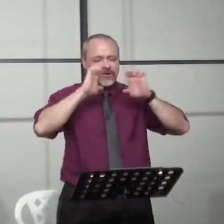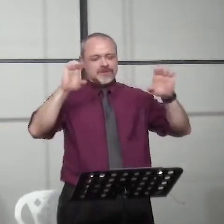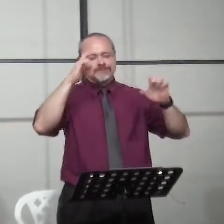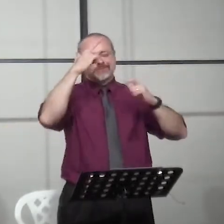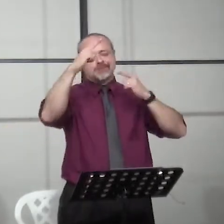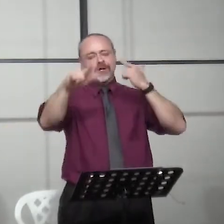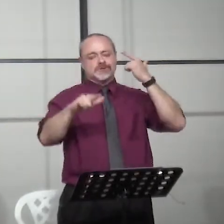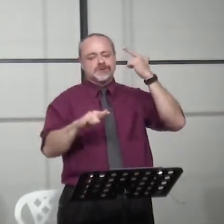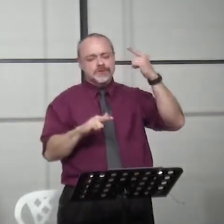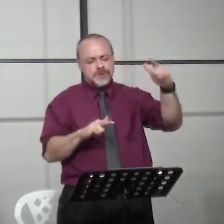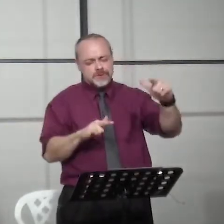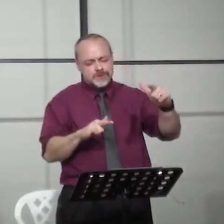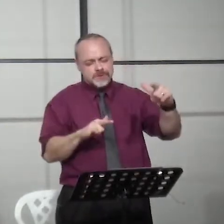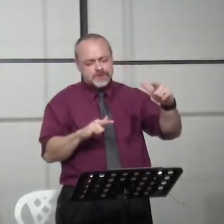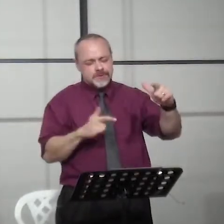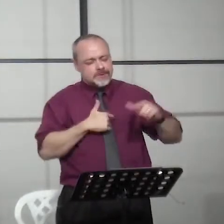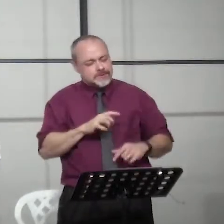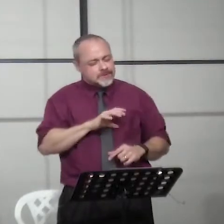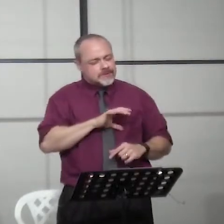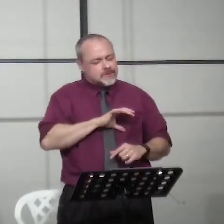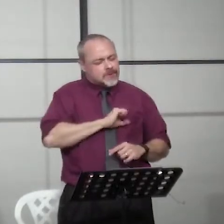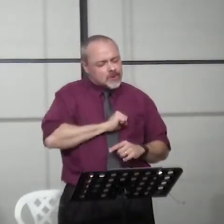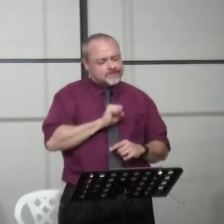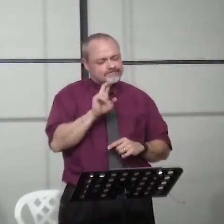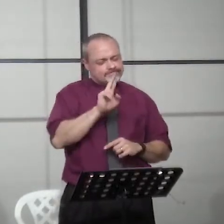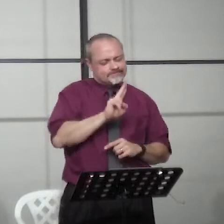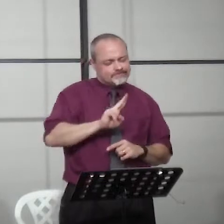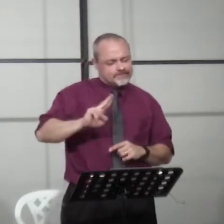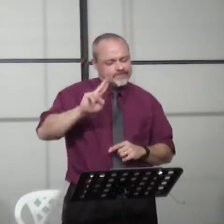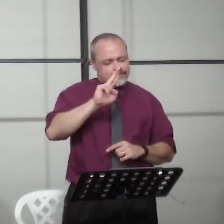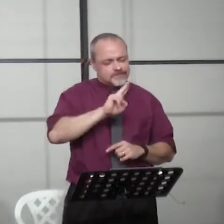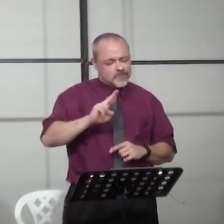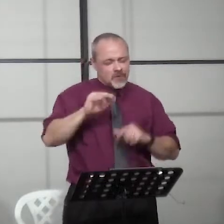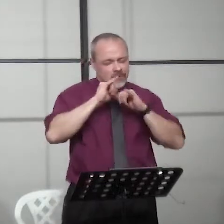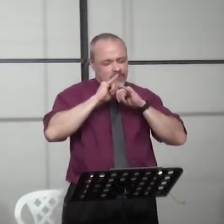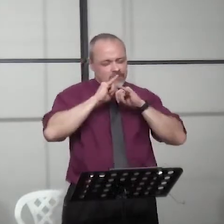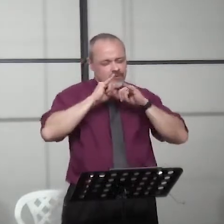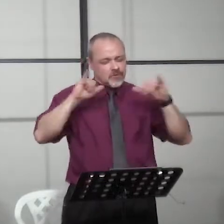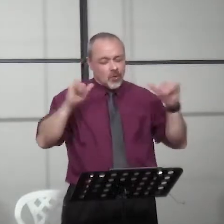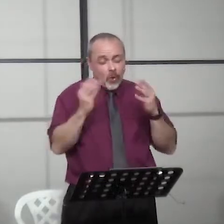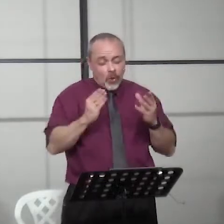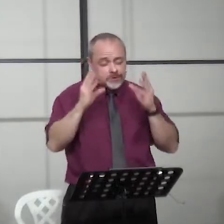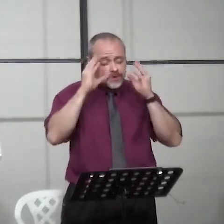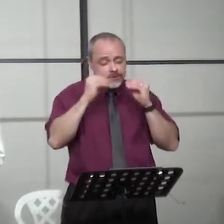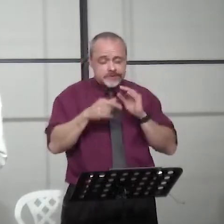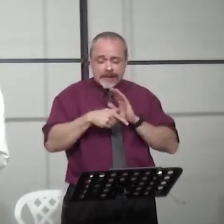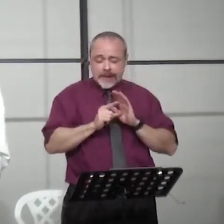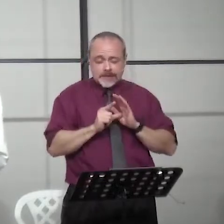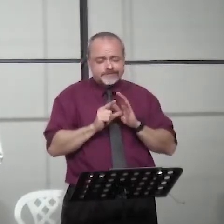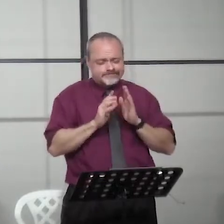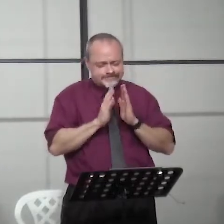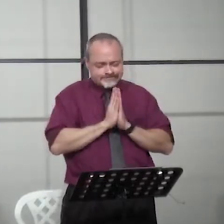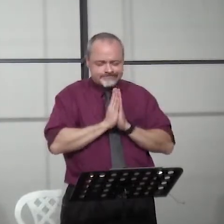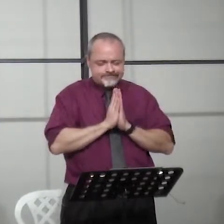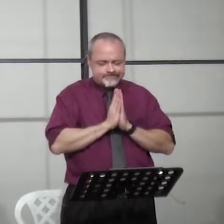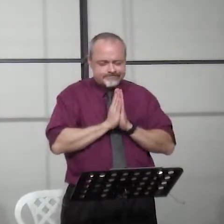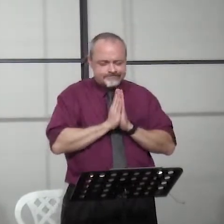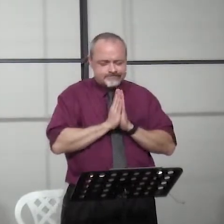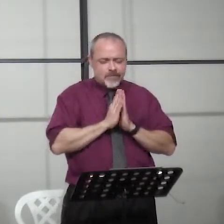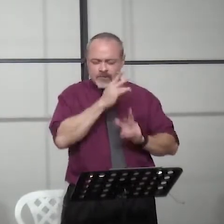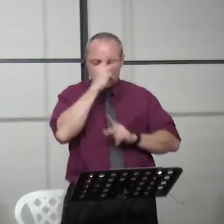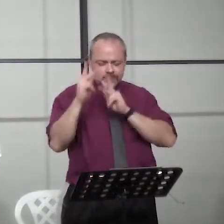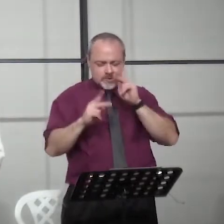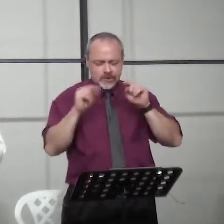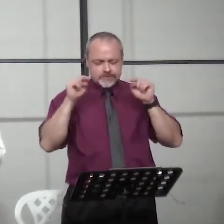outros. Então, eu gostaria de usar a mensagem pregada hoje à noite antes de orar para ajudar cada pessoa que está